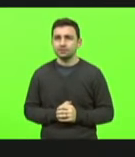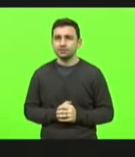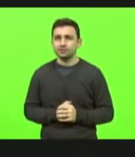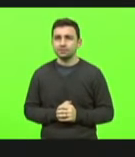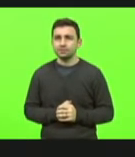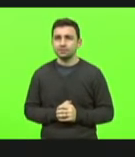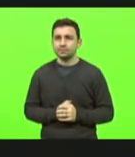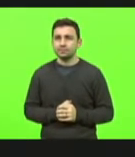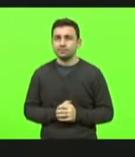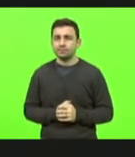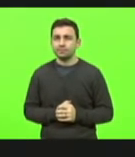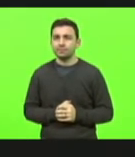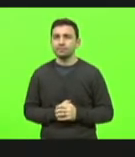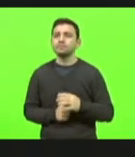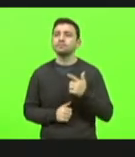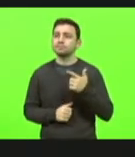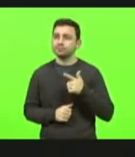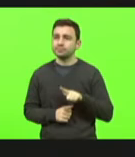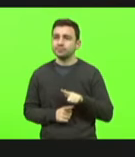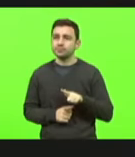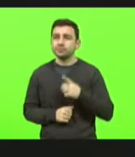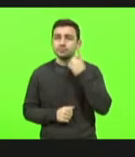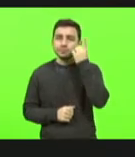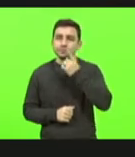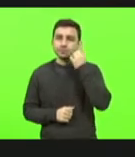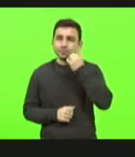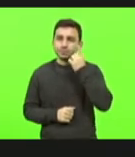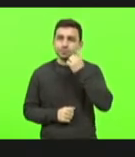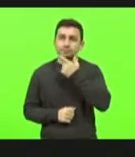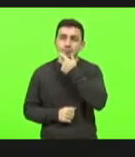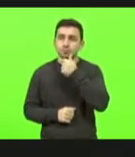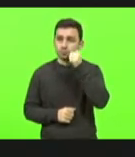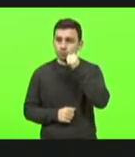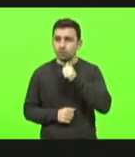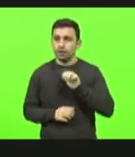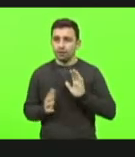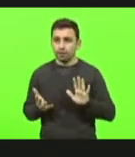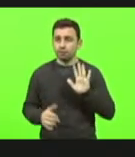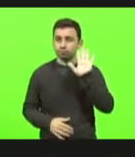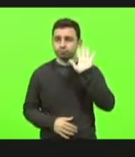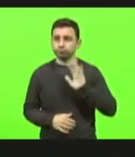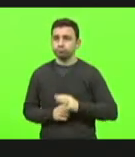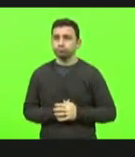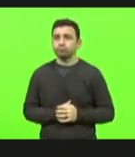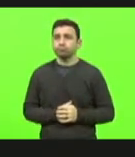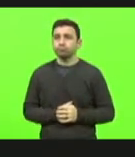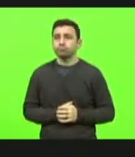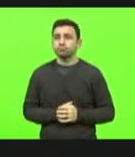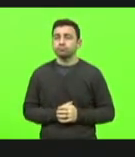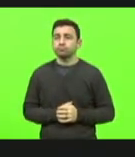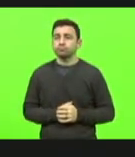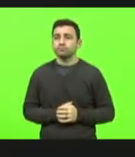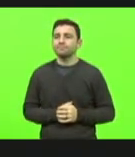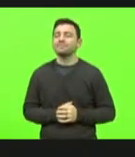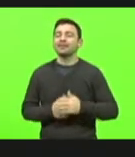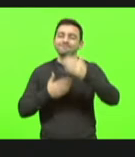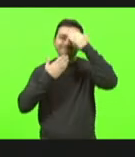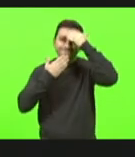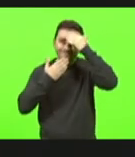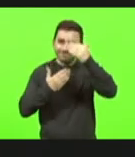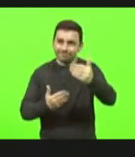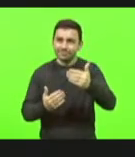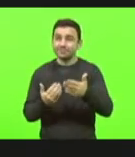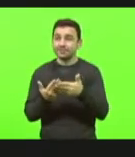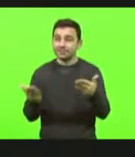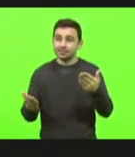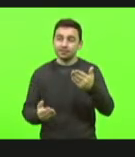Mais algum deputado ou deputada queira se manifestar? Então, eu agradeço o doutor